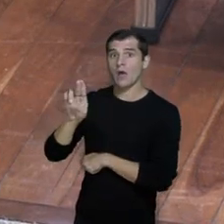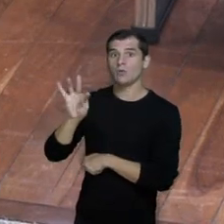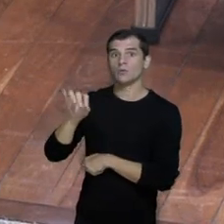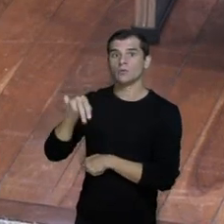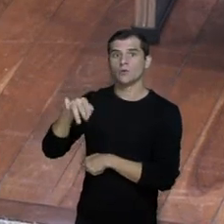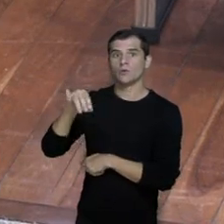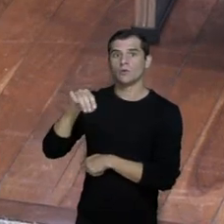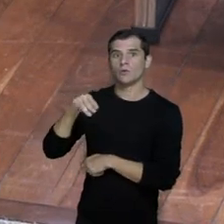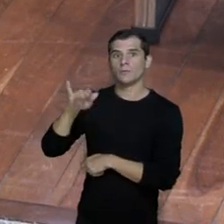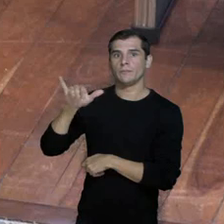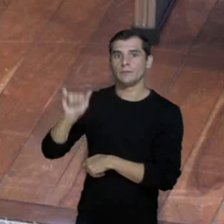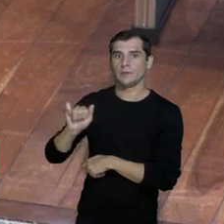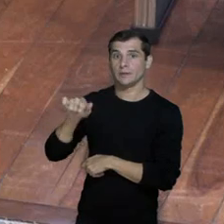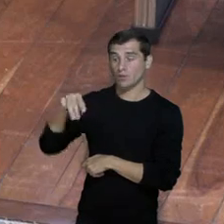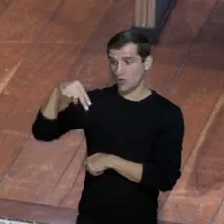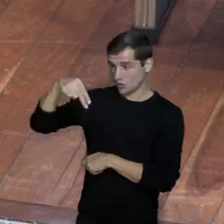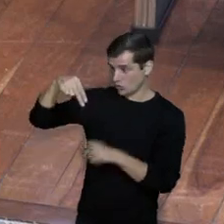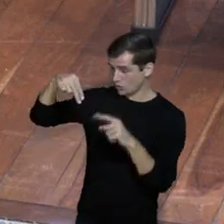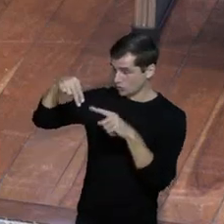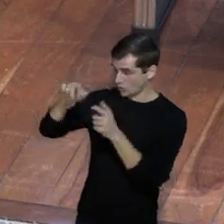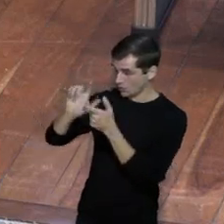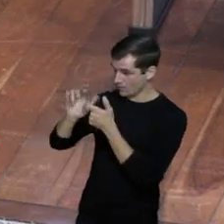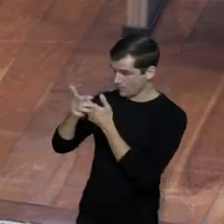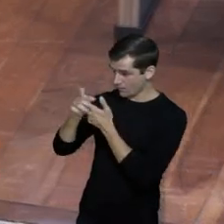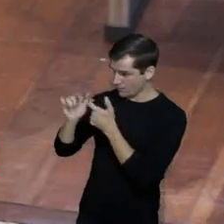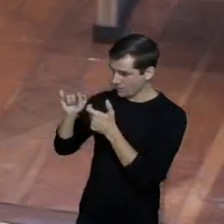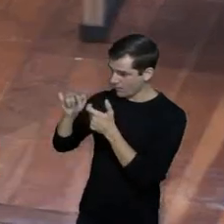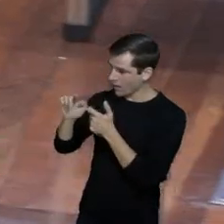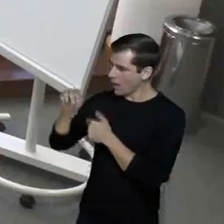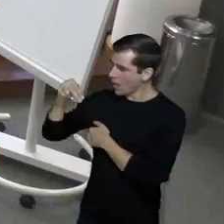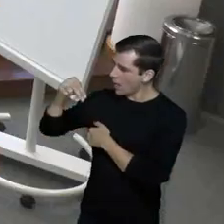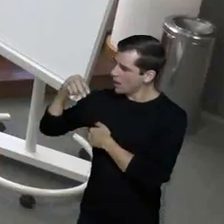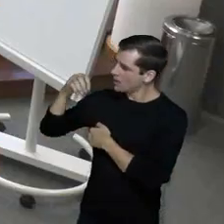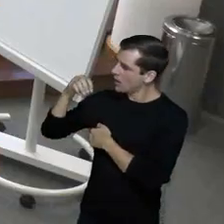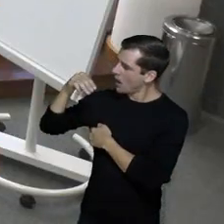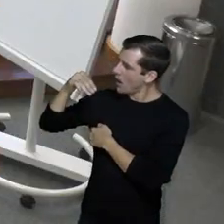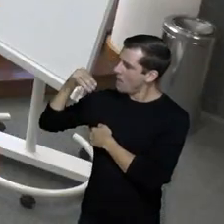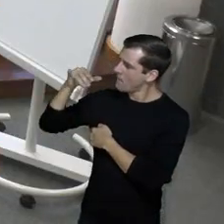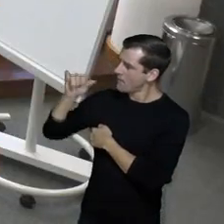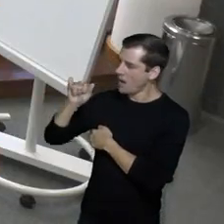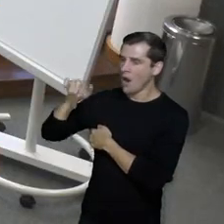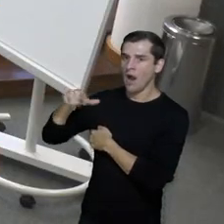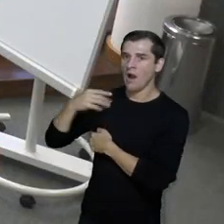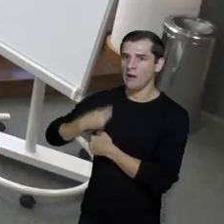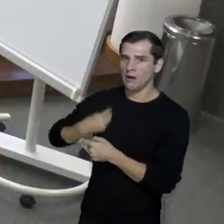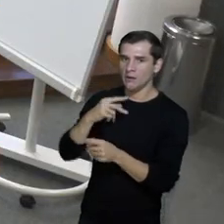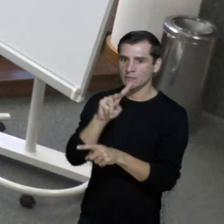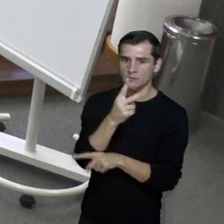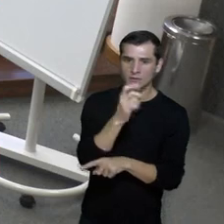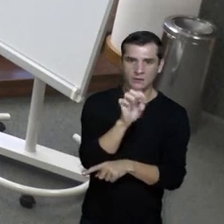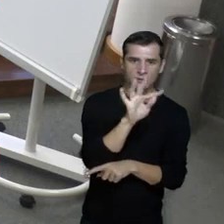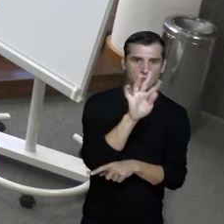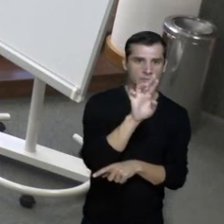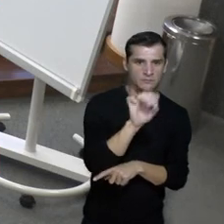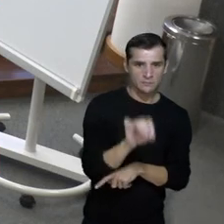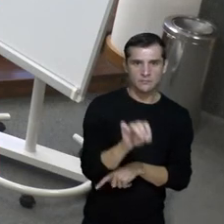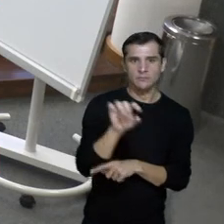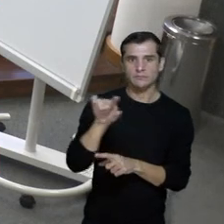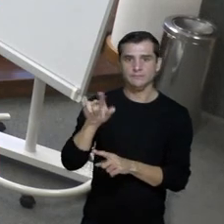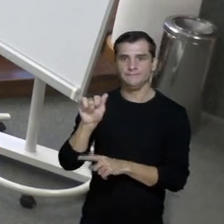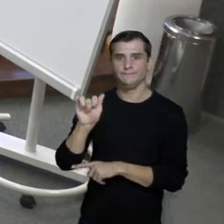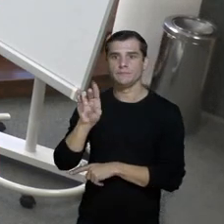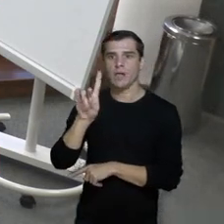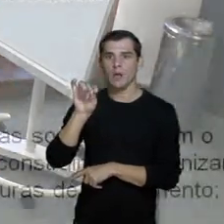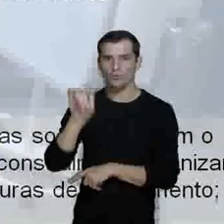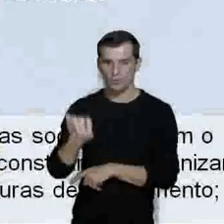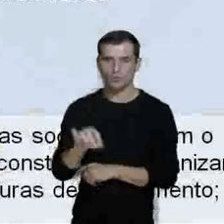nomia heteronomia e autonomia então a gente pode ver que essas questões implicam em muito